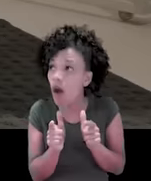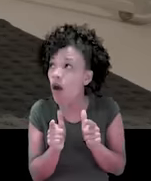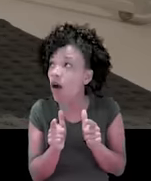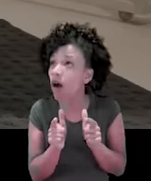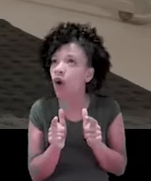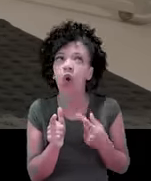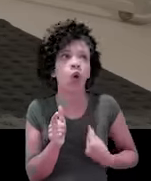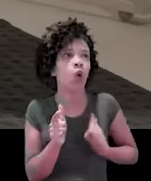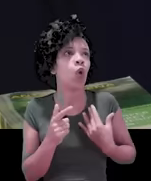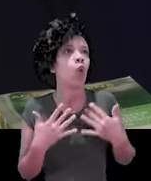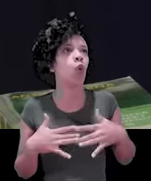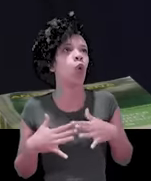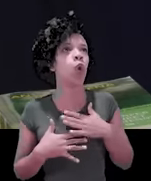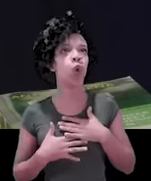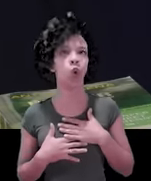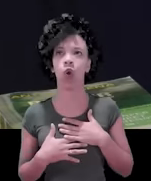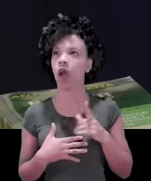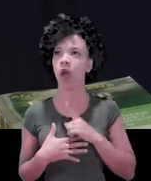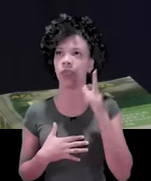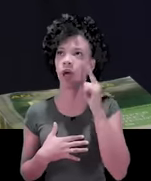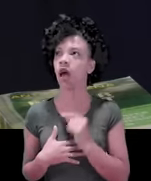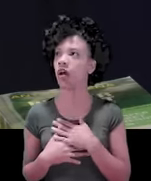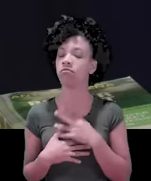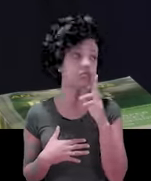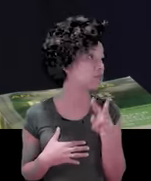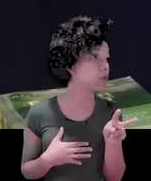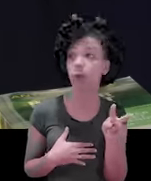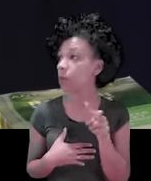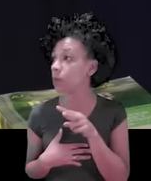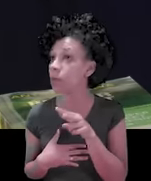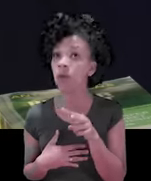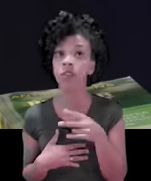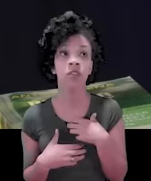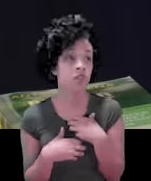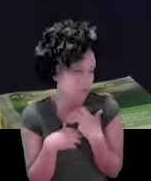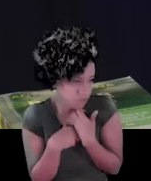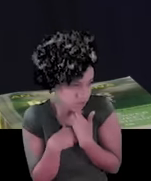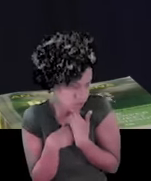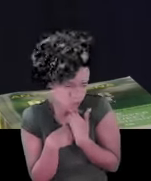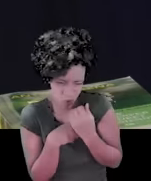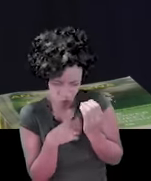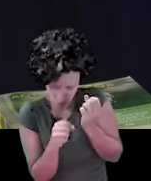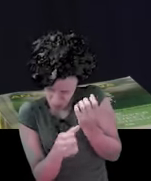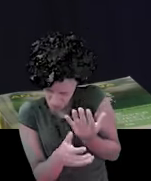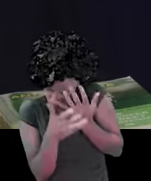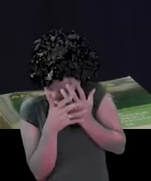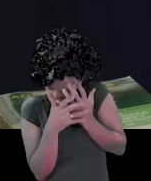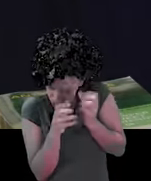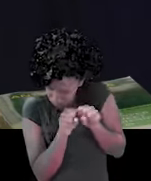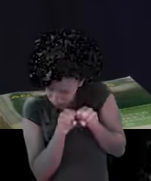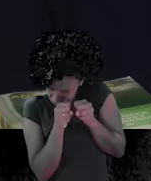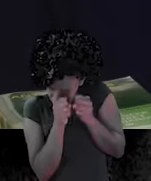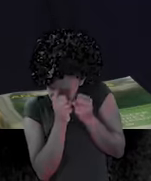o olho nu vivo não apaguei comecei a olhar para o lado tá e pensado Assim entre o painel de avião